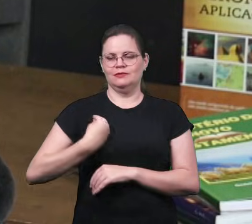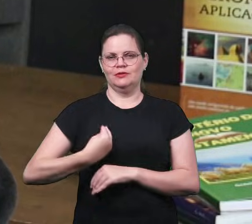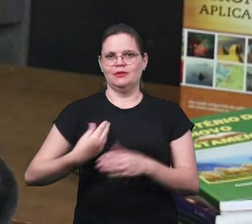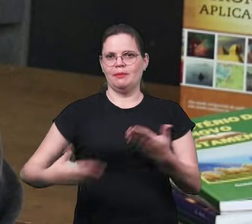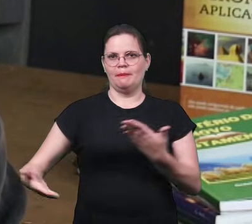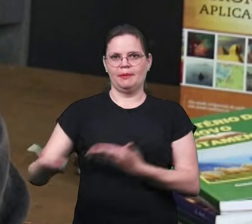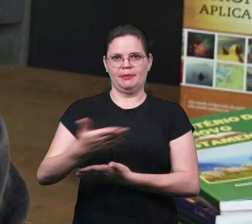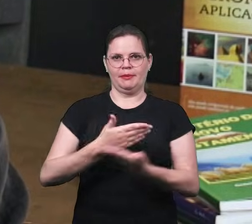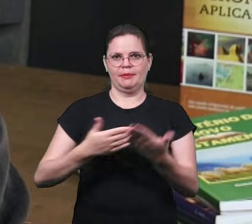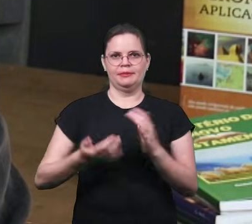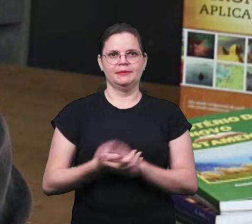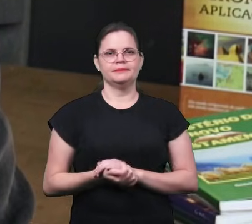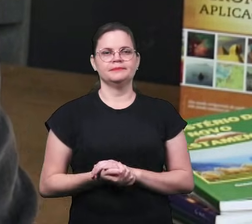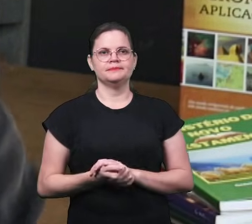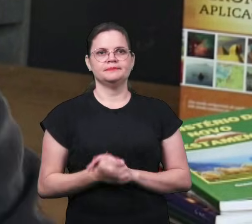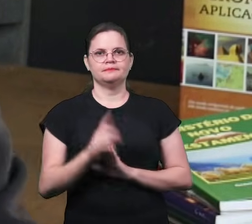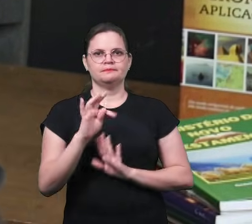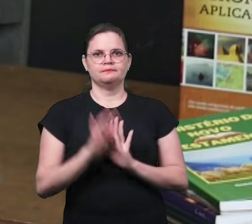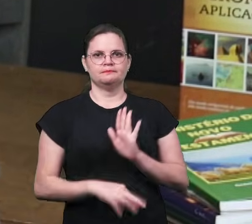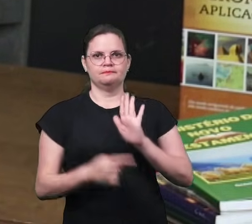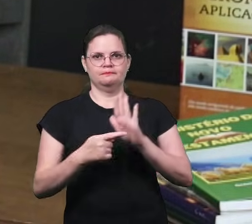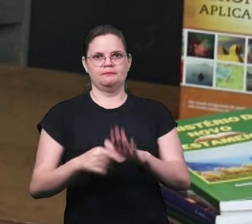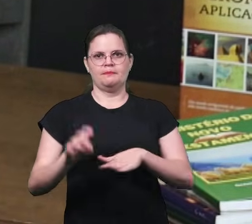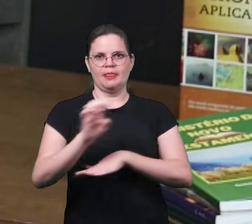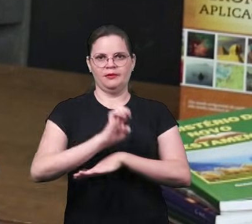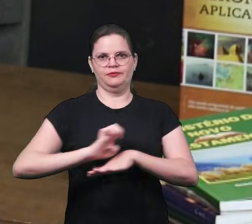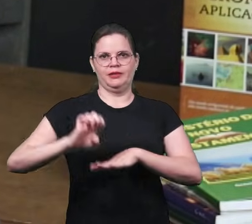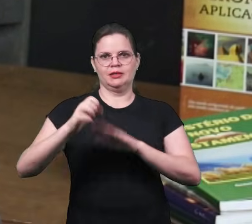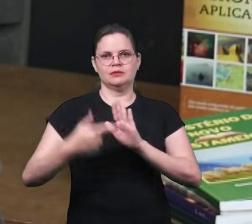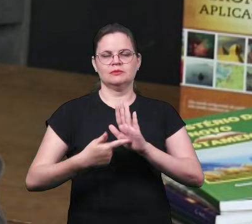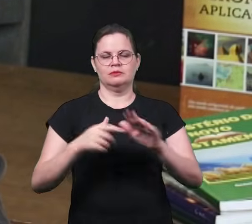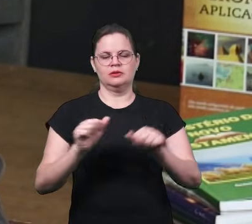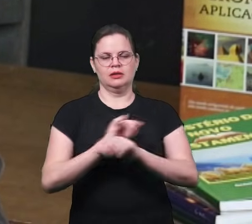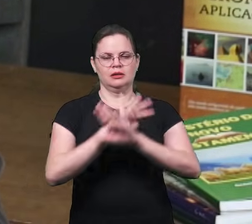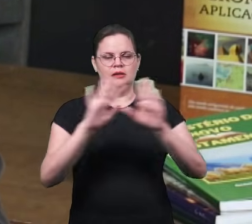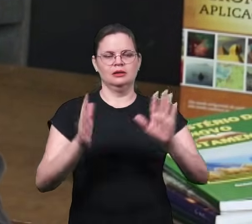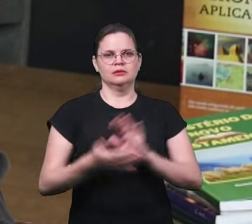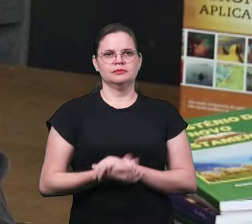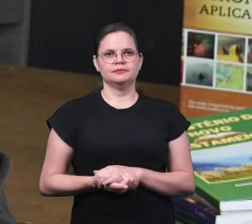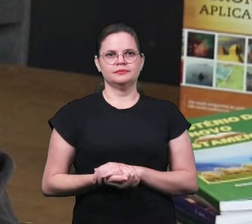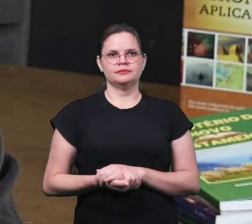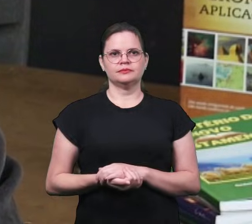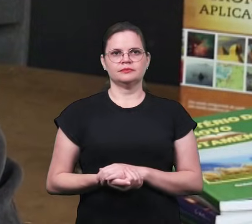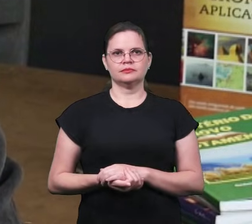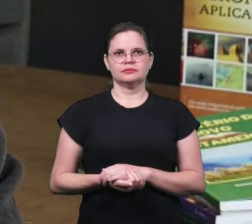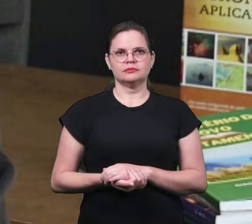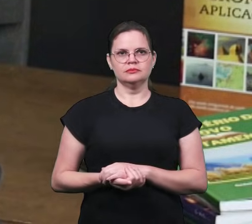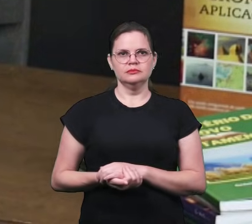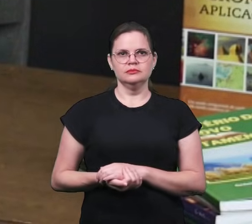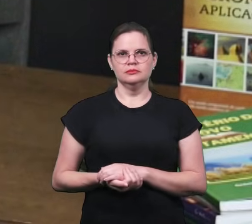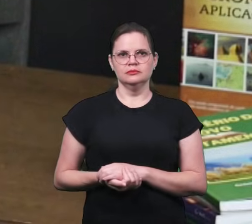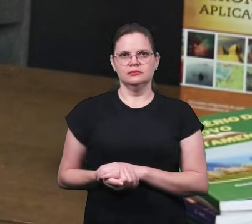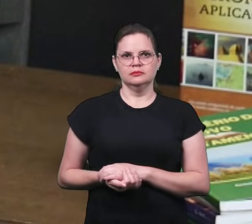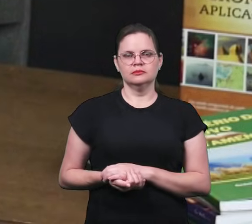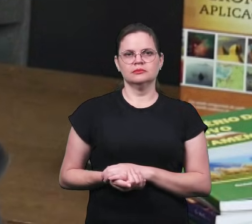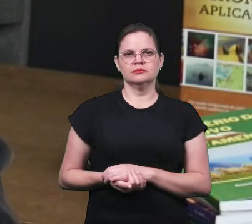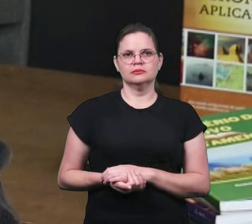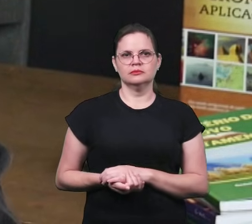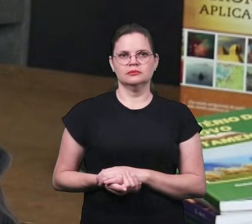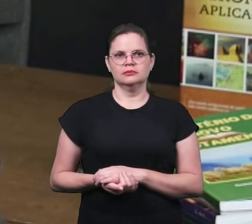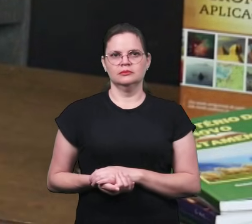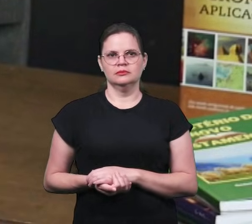corpo. E o texto em Efésios traz muito bem isso, né? E eu gostaria de ler para os